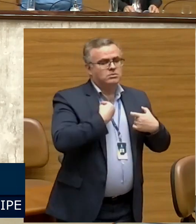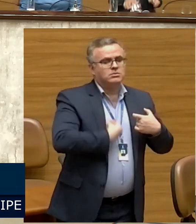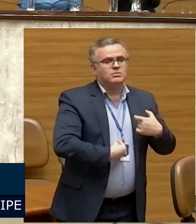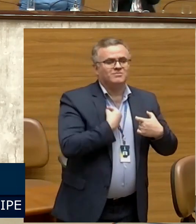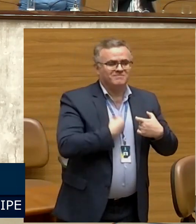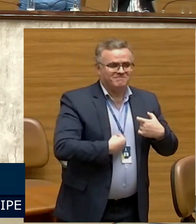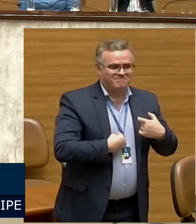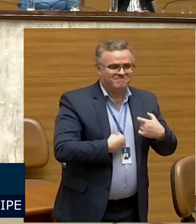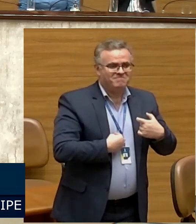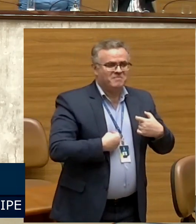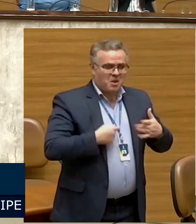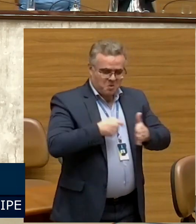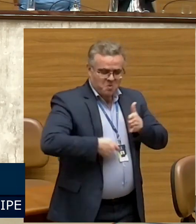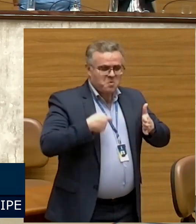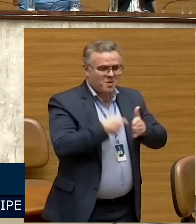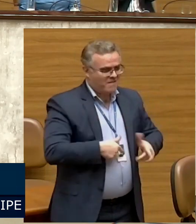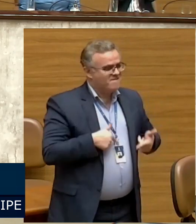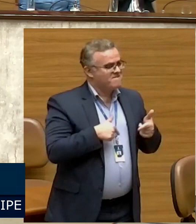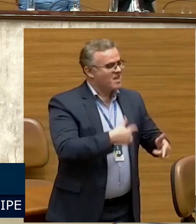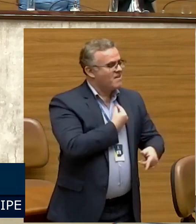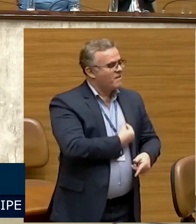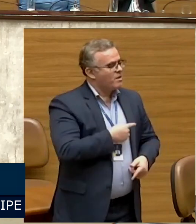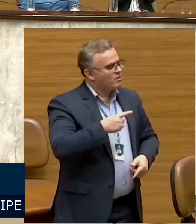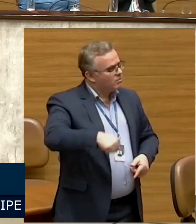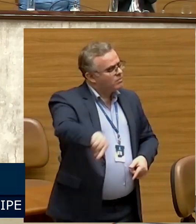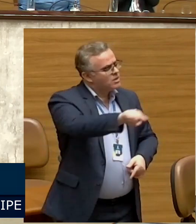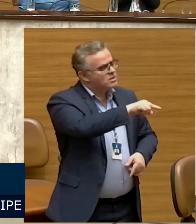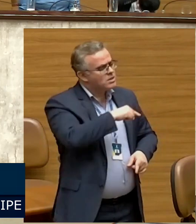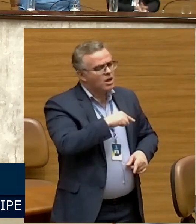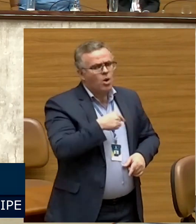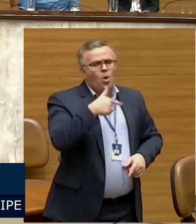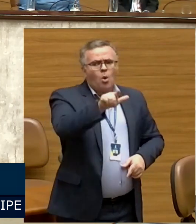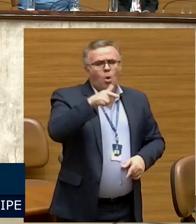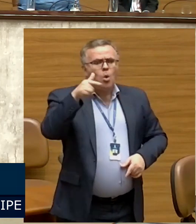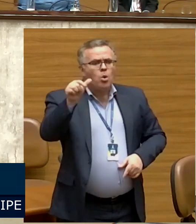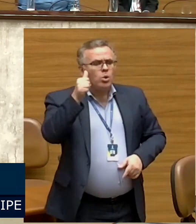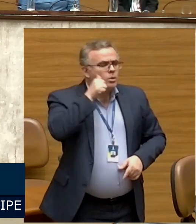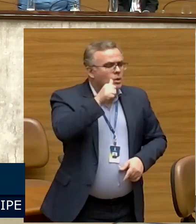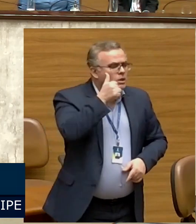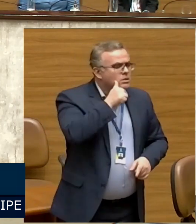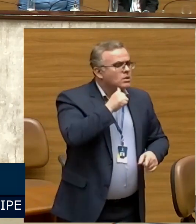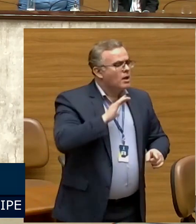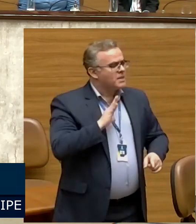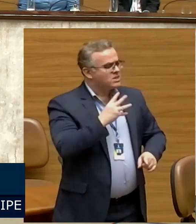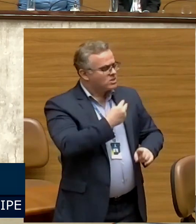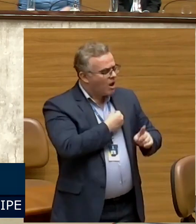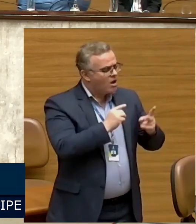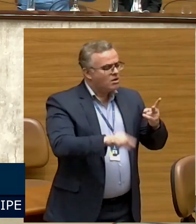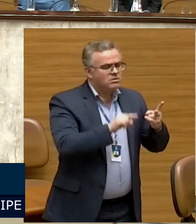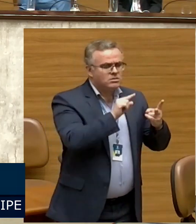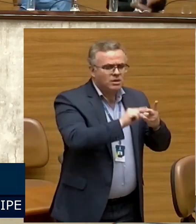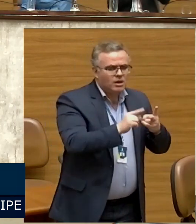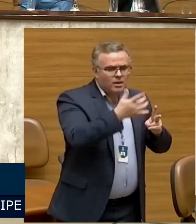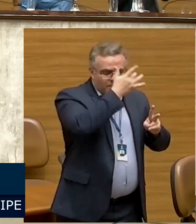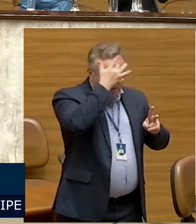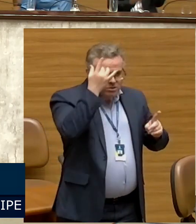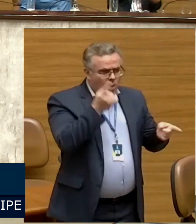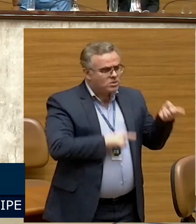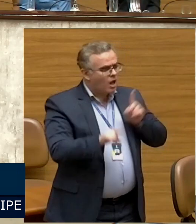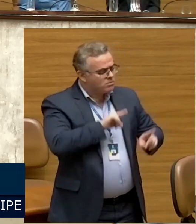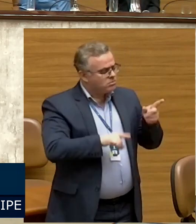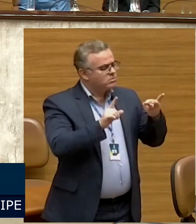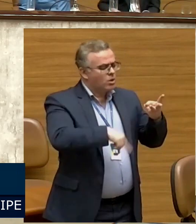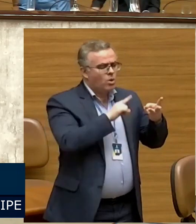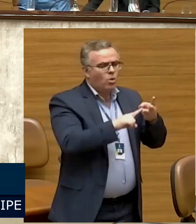né, de sobrevivência, possa inspirar outras mulheres, outras pessoas trans, outras pessoas travestis,